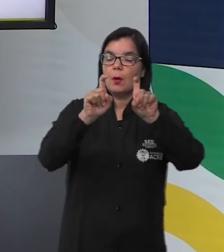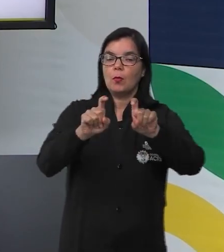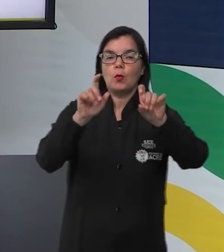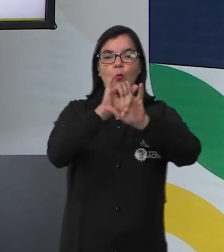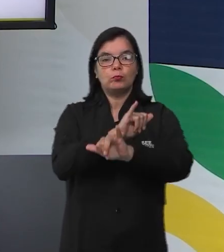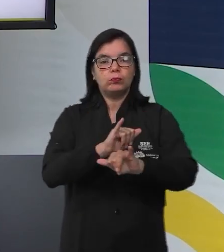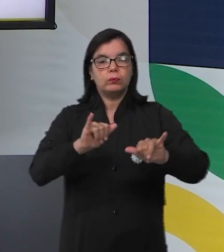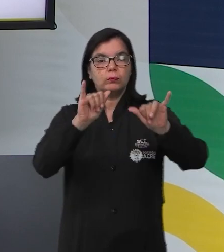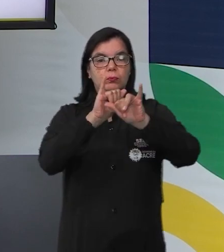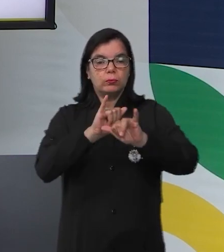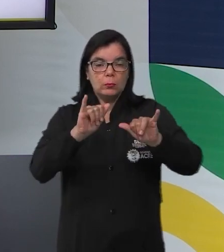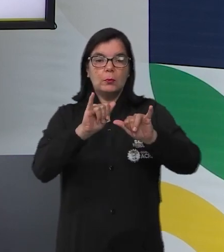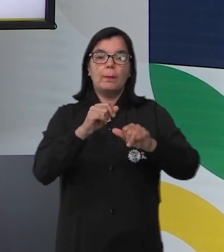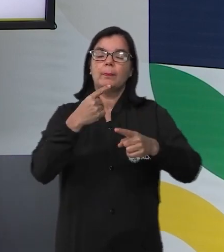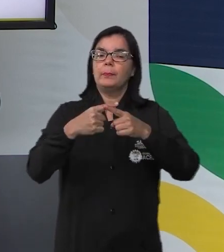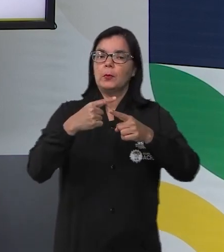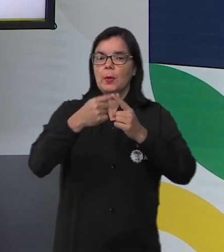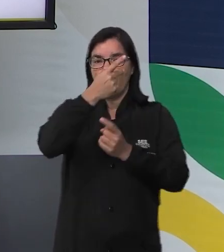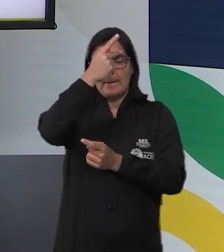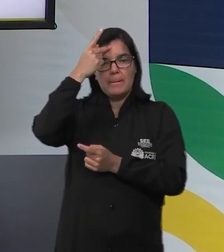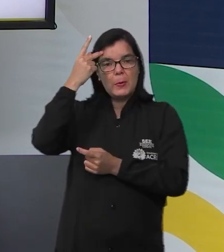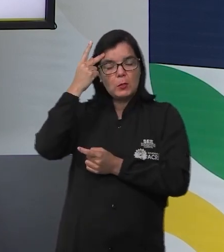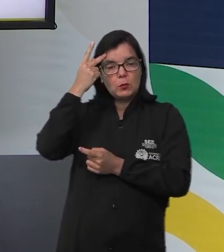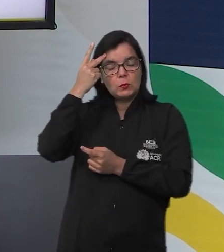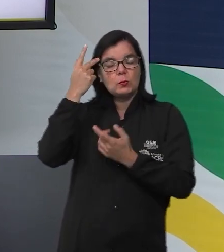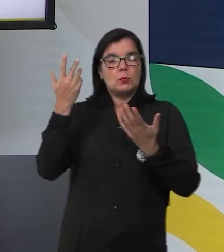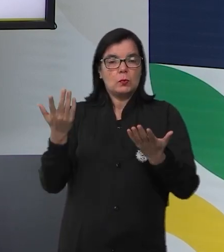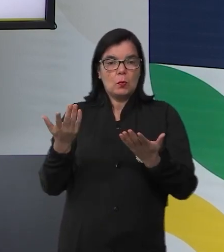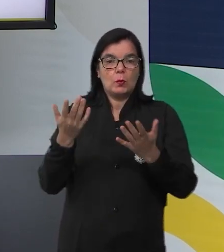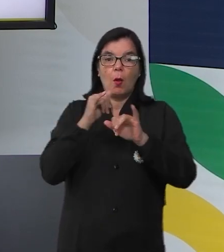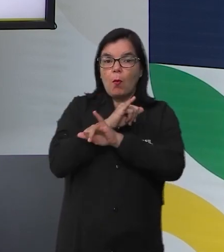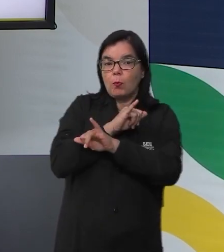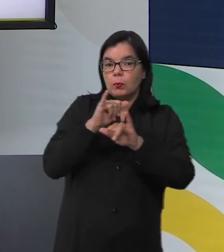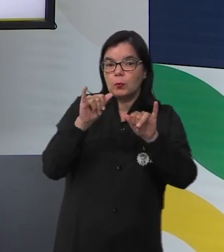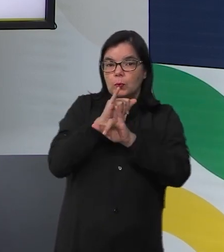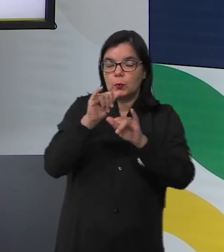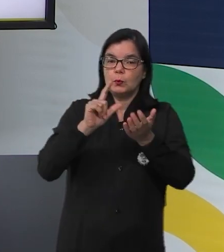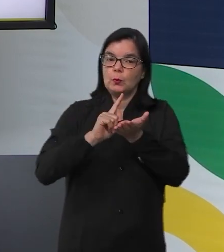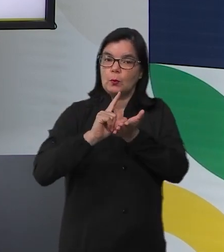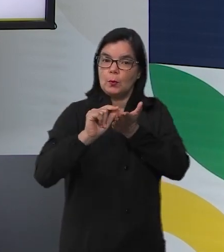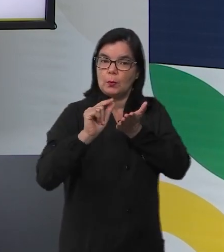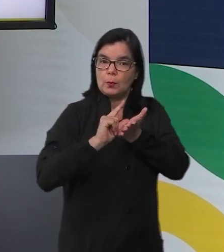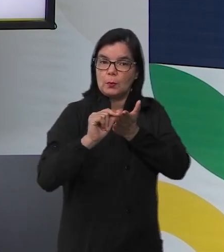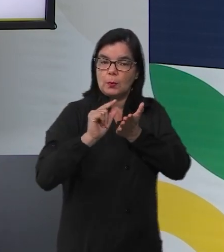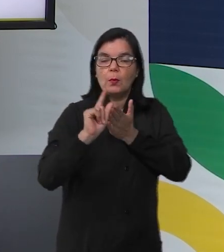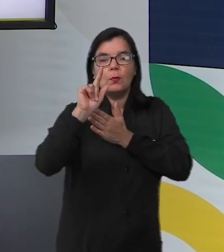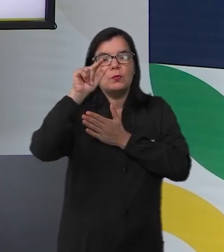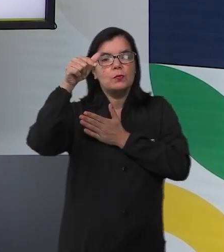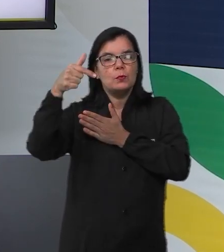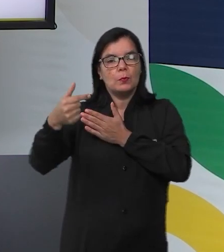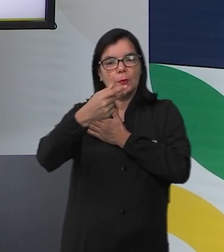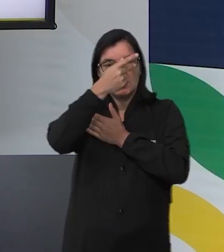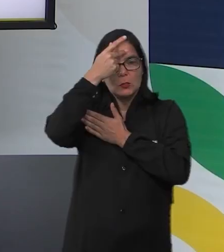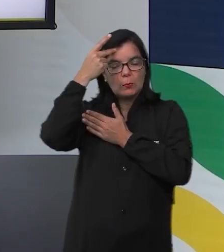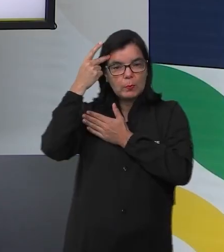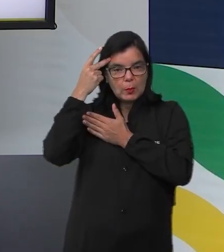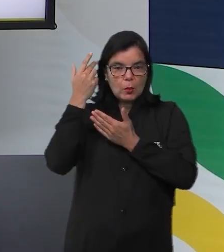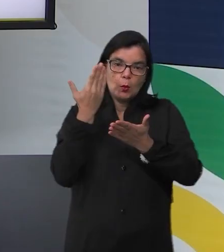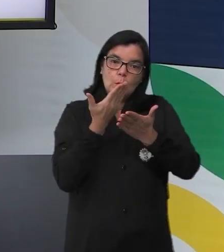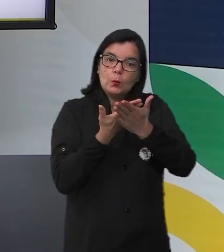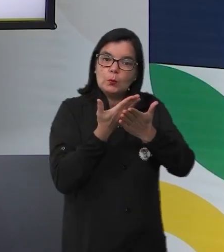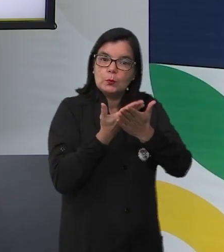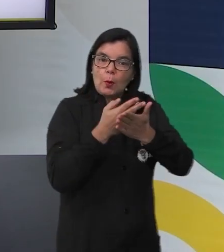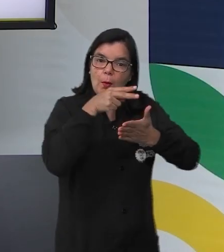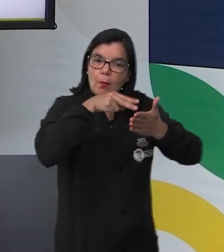né? Informática, por quê? Pessoas, elas acabam divulgando seus artigos, onde outras pessoas acabam